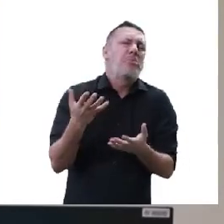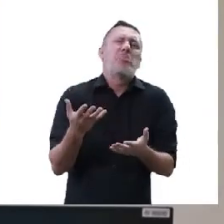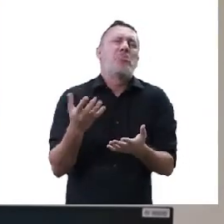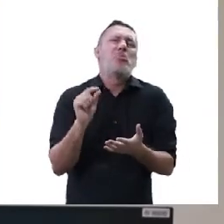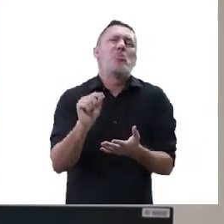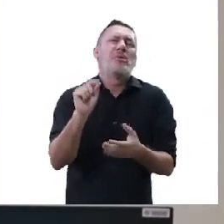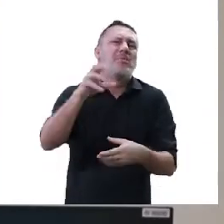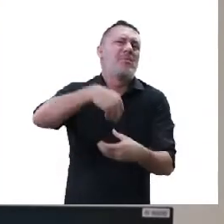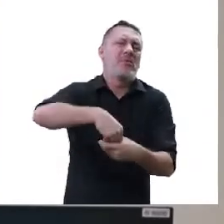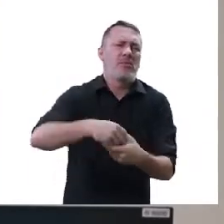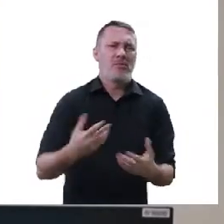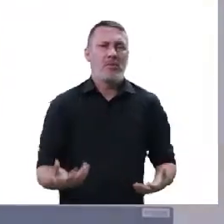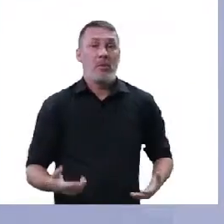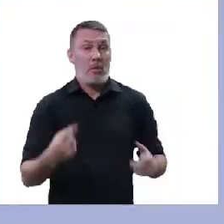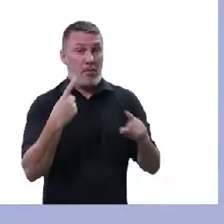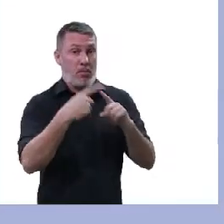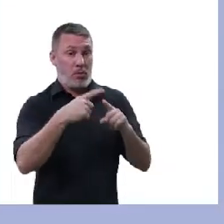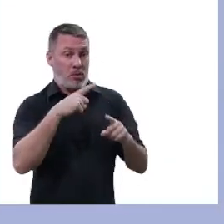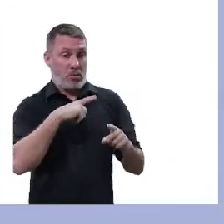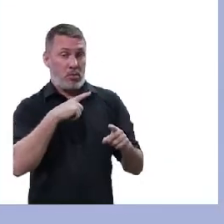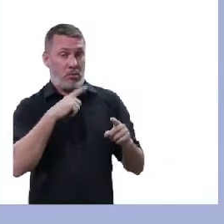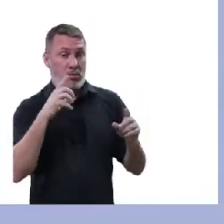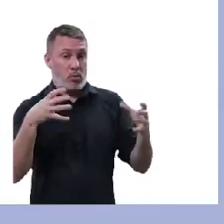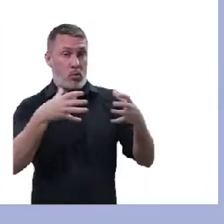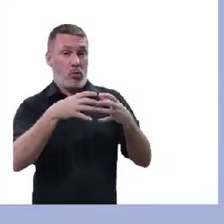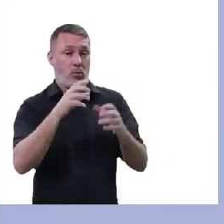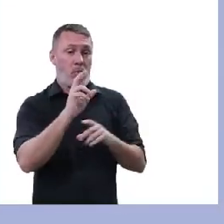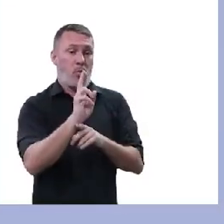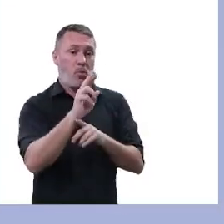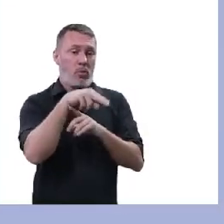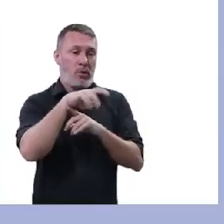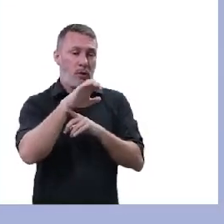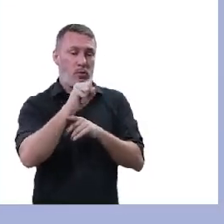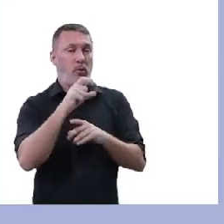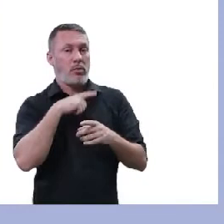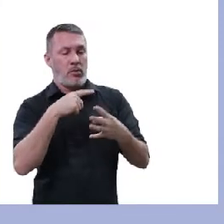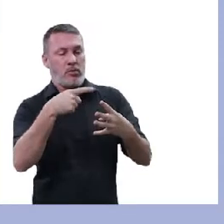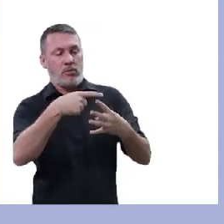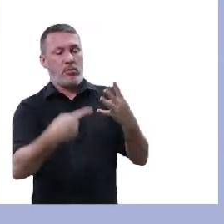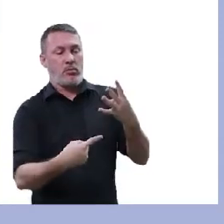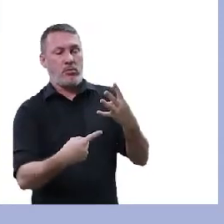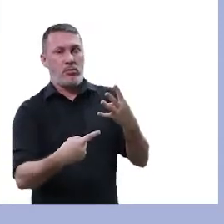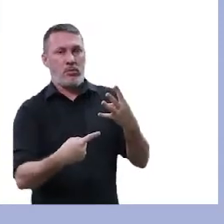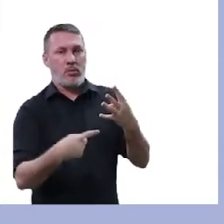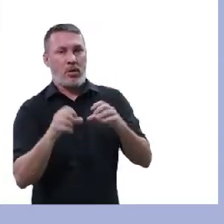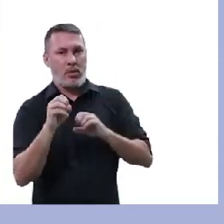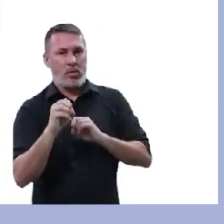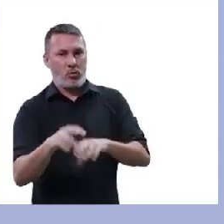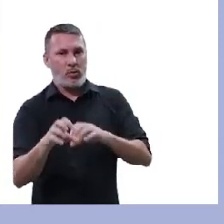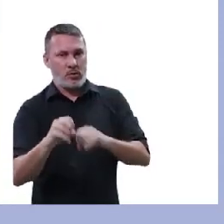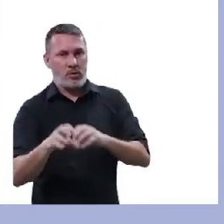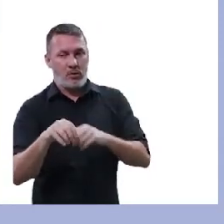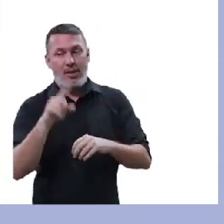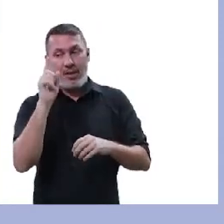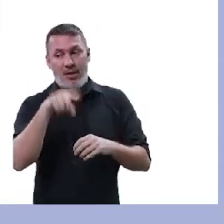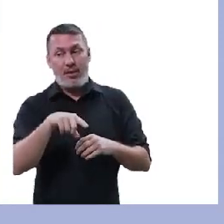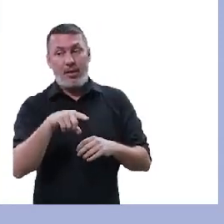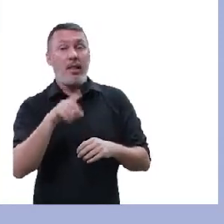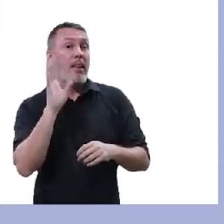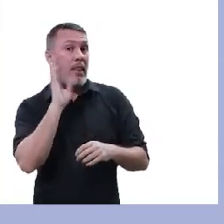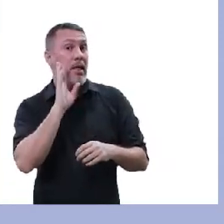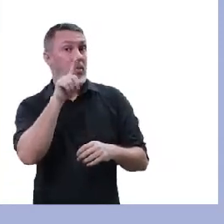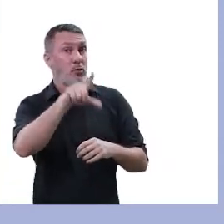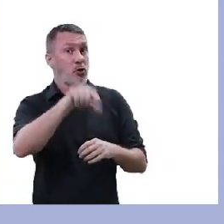tem a ver? Porque, segundo a Unesco, nós temos os quatro pilares da educação. Esse é um